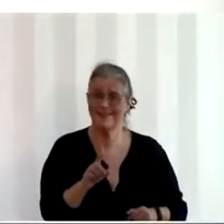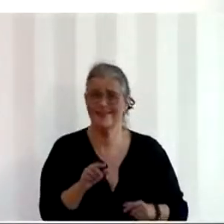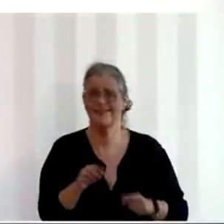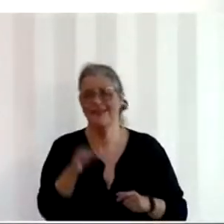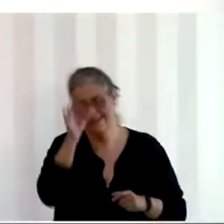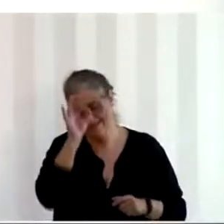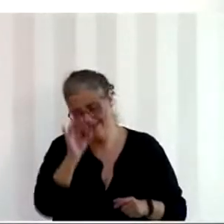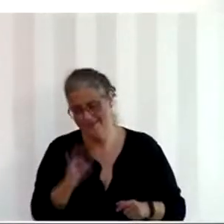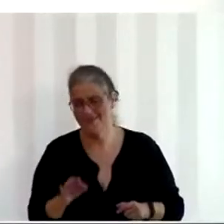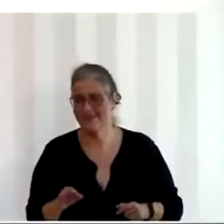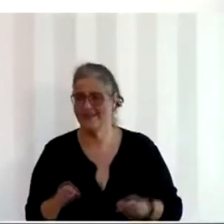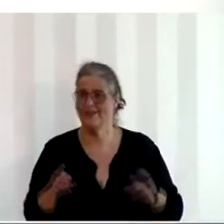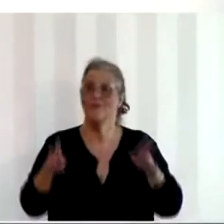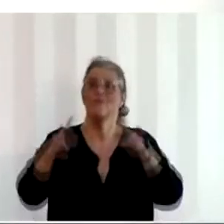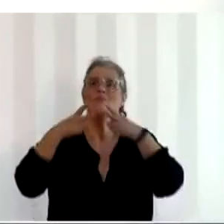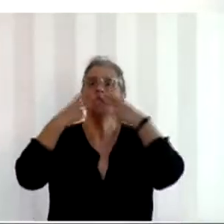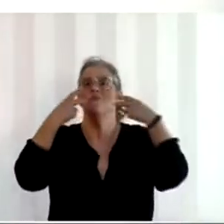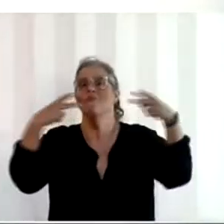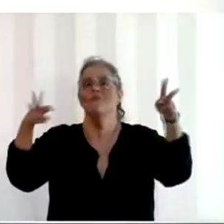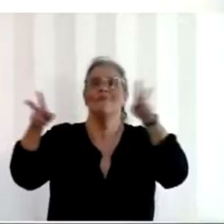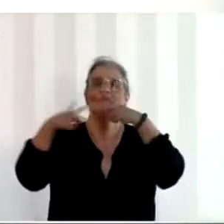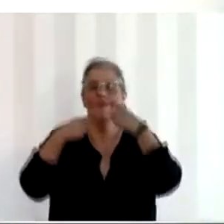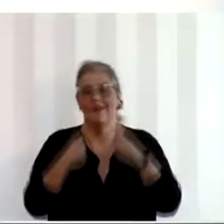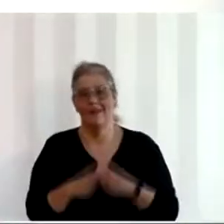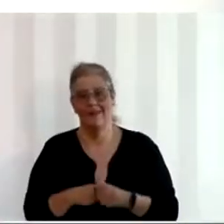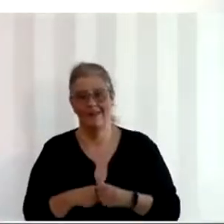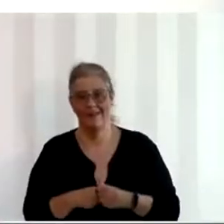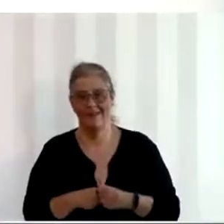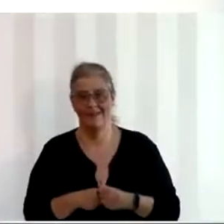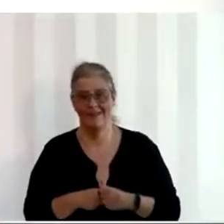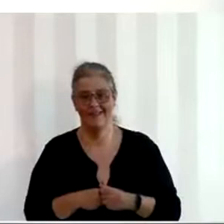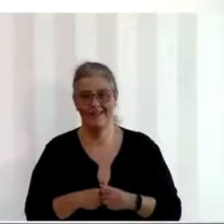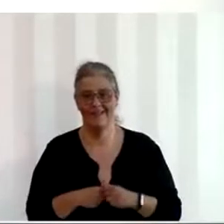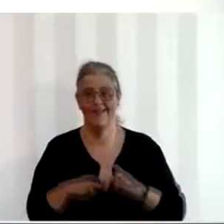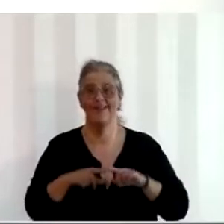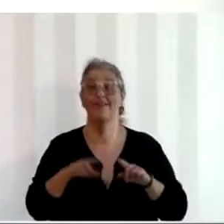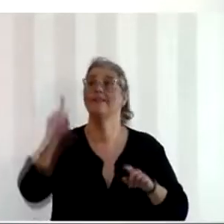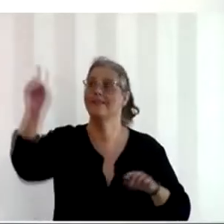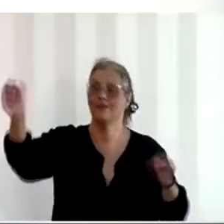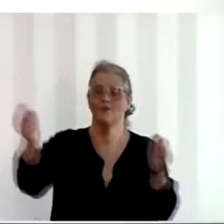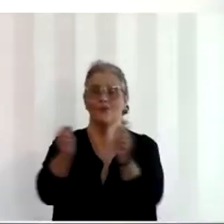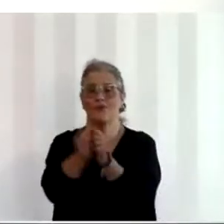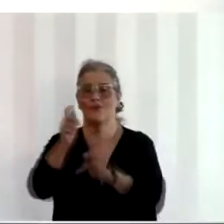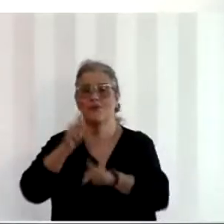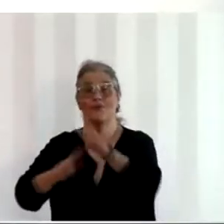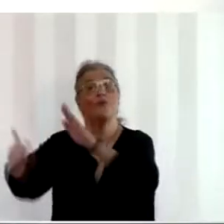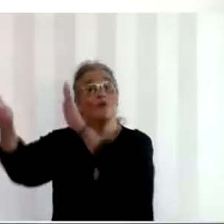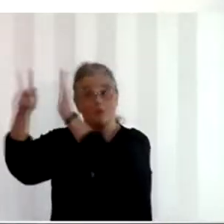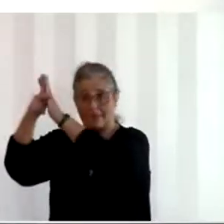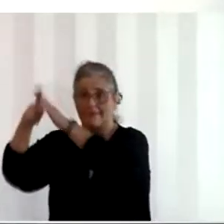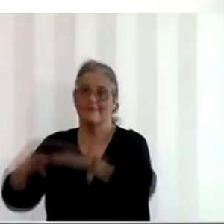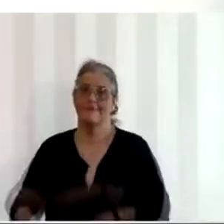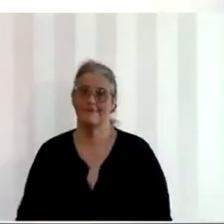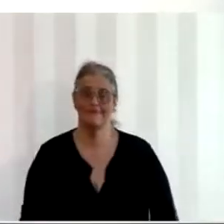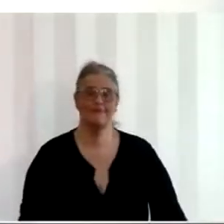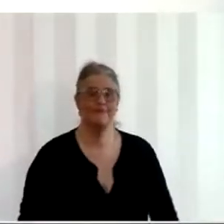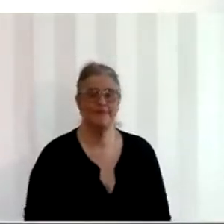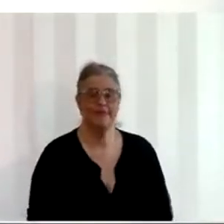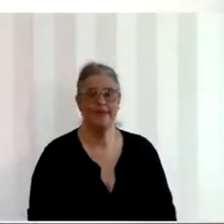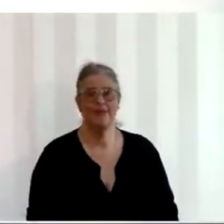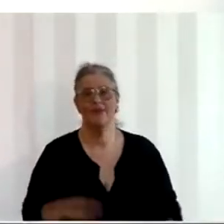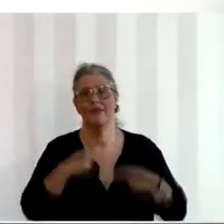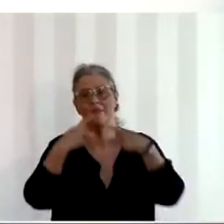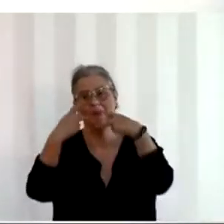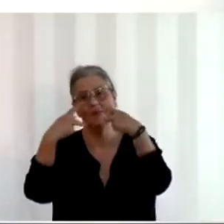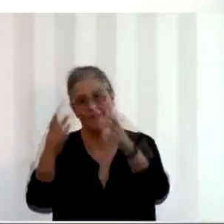e tu podes me ouvir. Deus está presente com o seu povo. Esse relato que eu acabei de ler aqui no